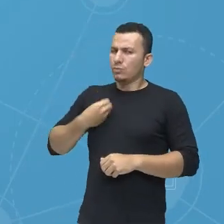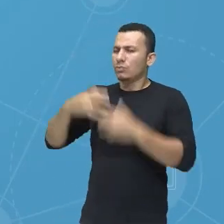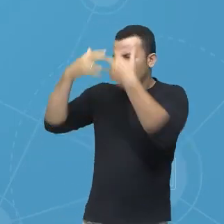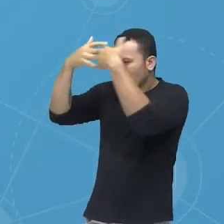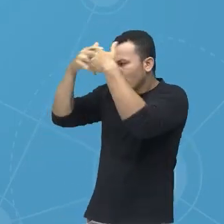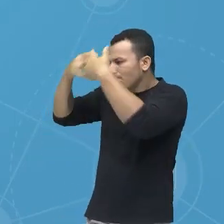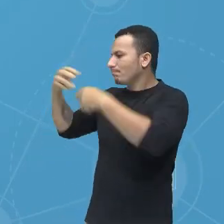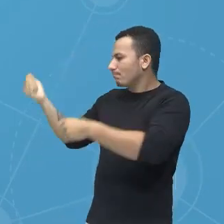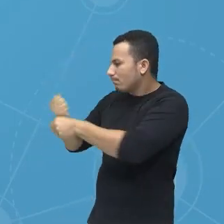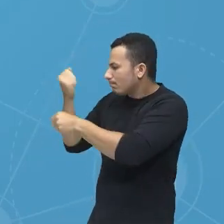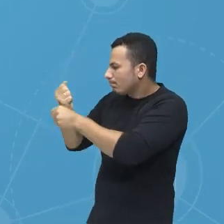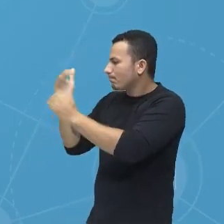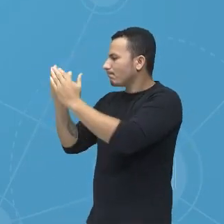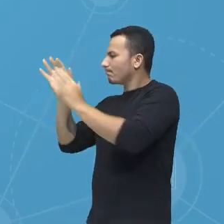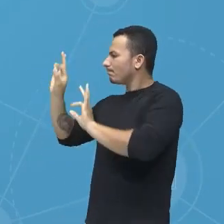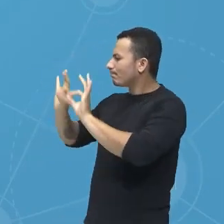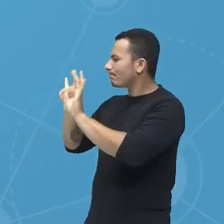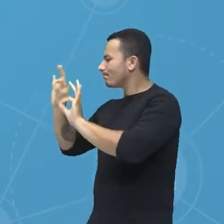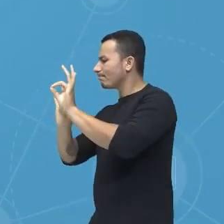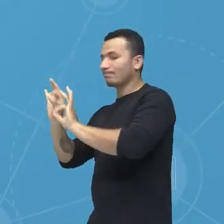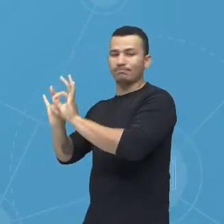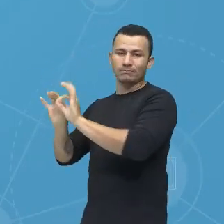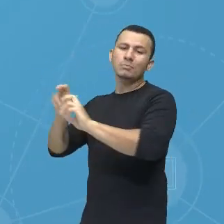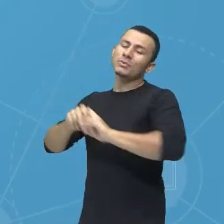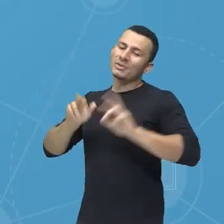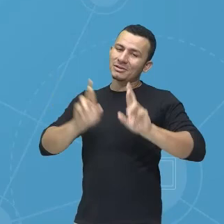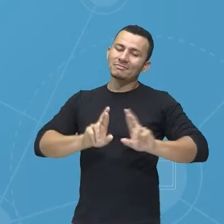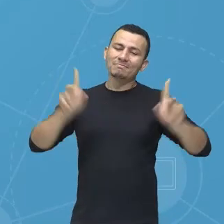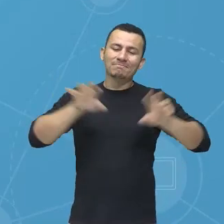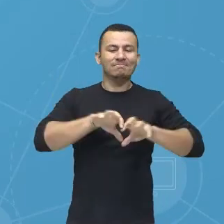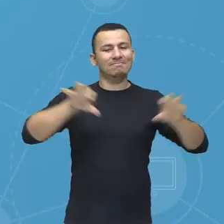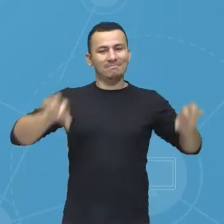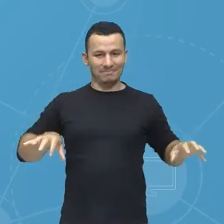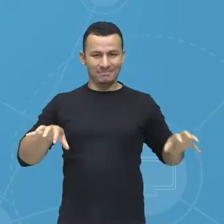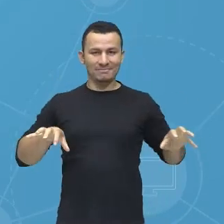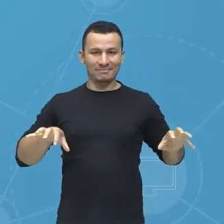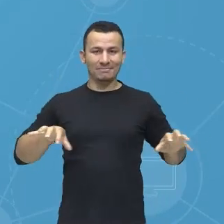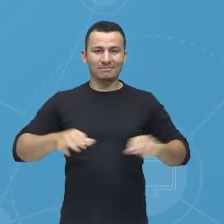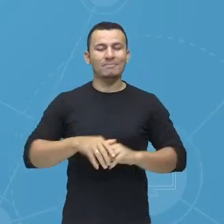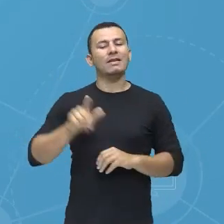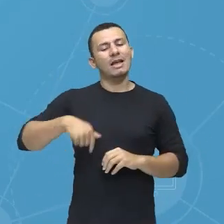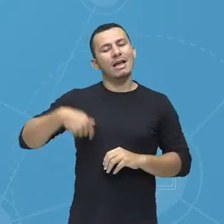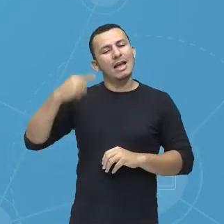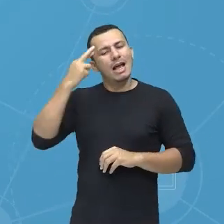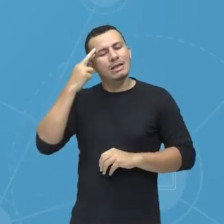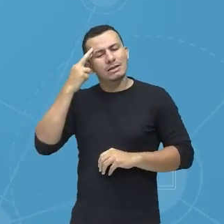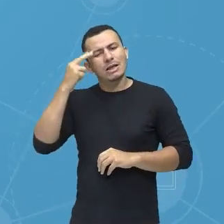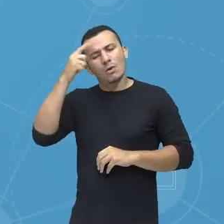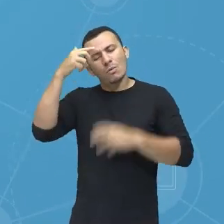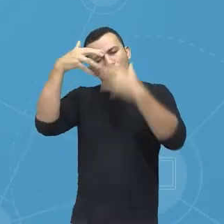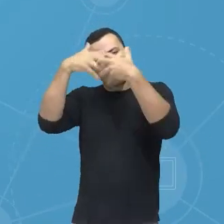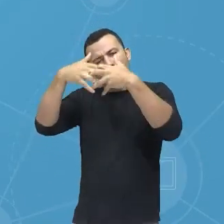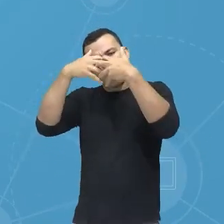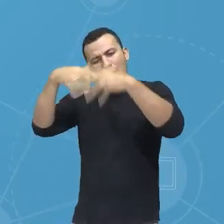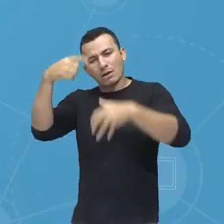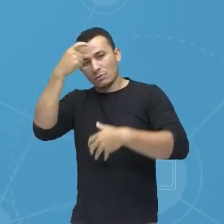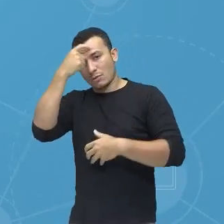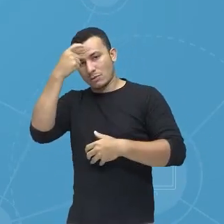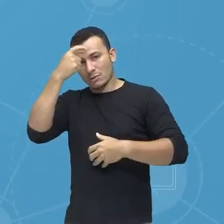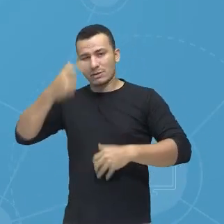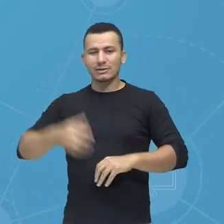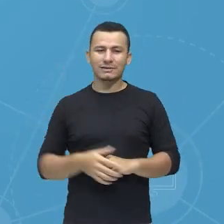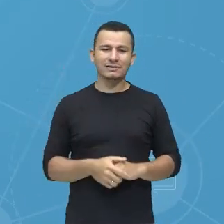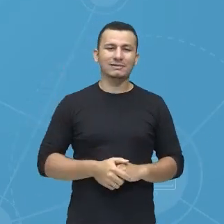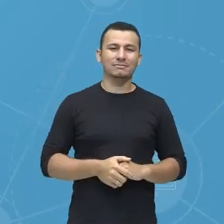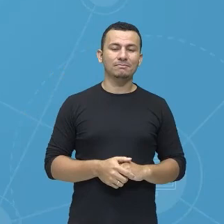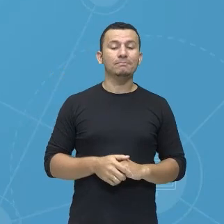entenderem que eu acabei de falar o que nos distingue do animal, a racionalidade. A